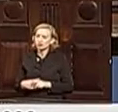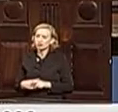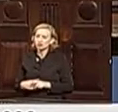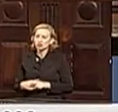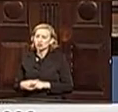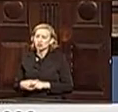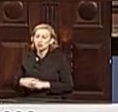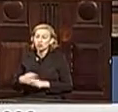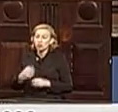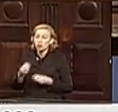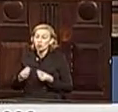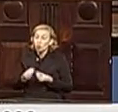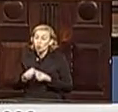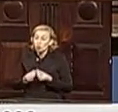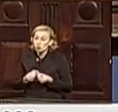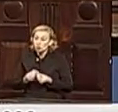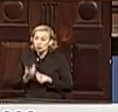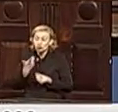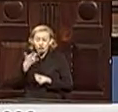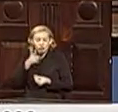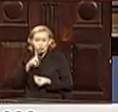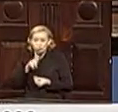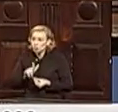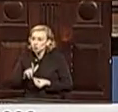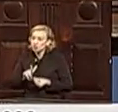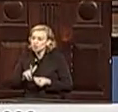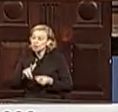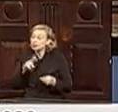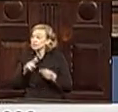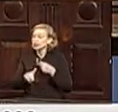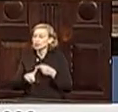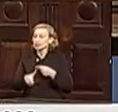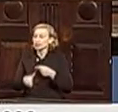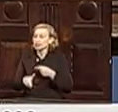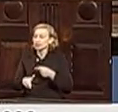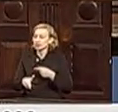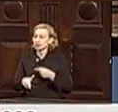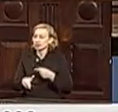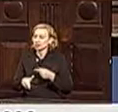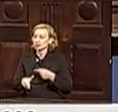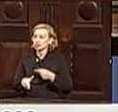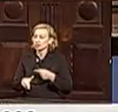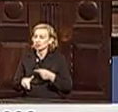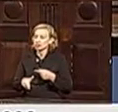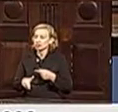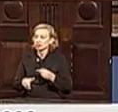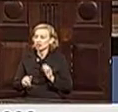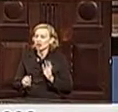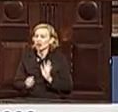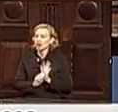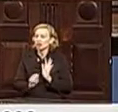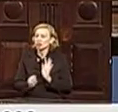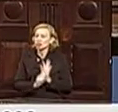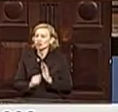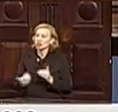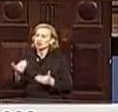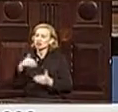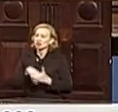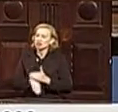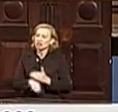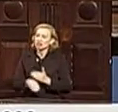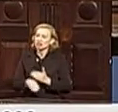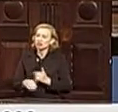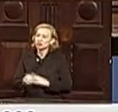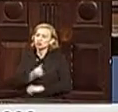se consiga traçar uma linha de ação que contraponha, que faça frente a